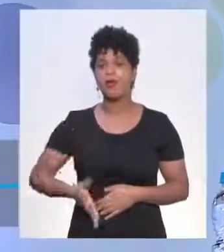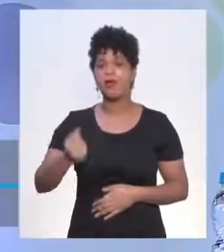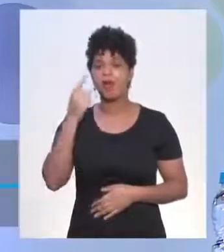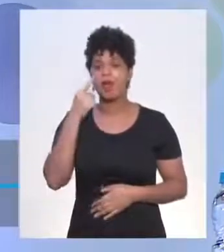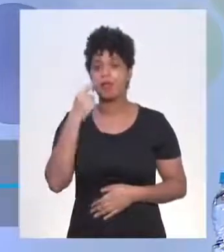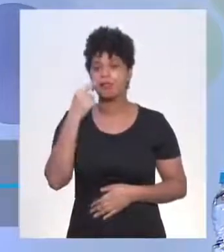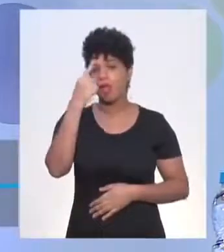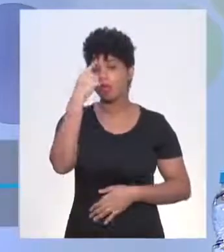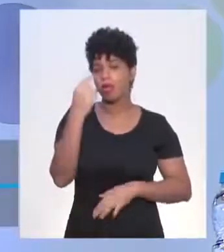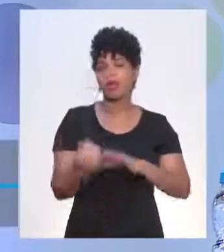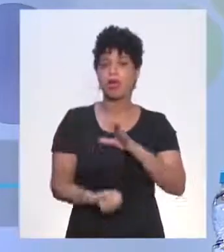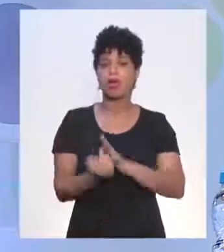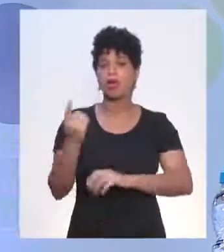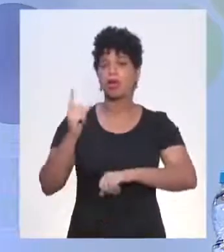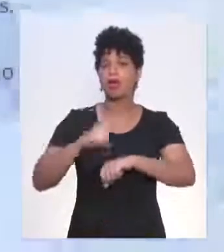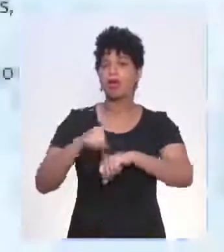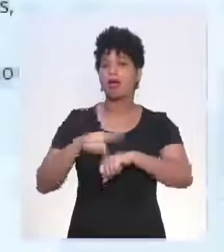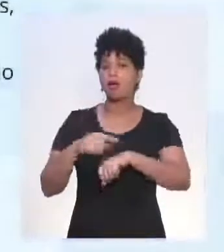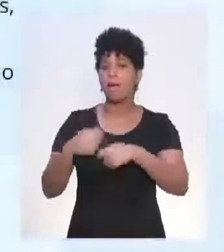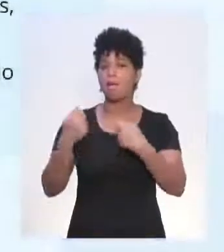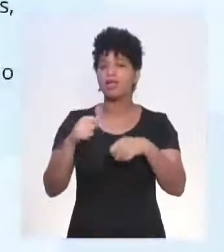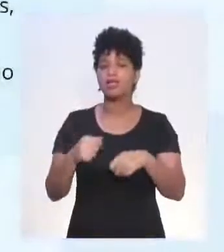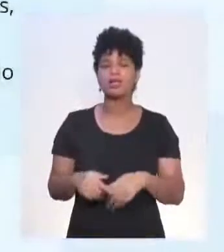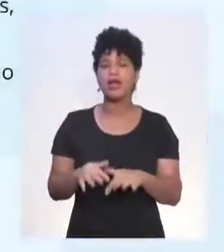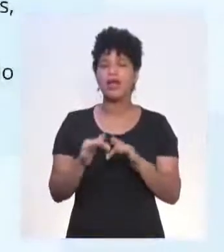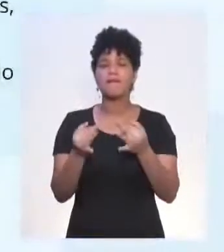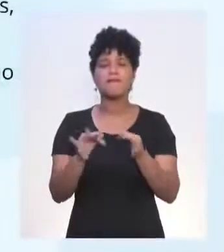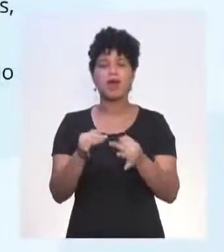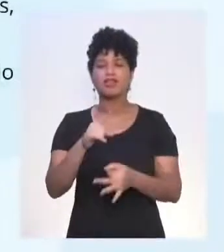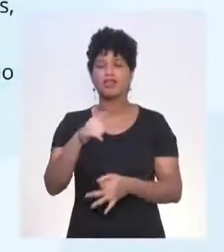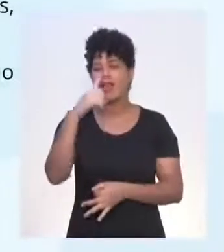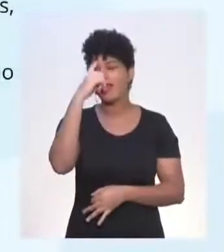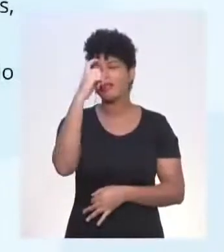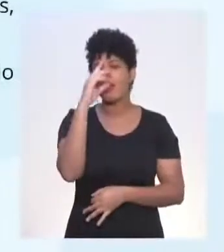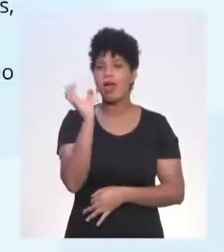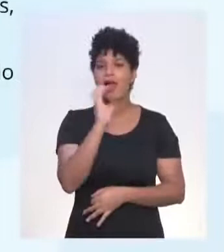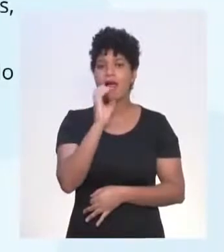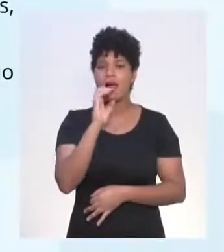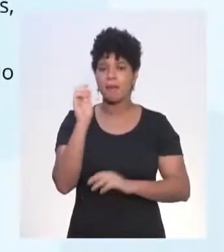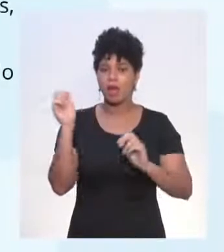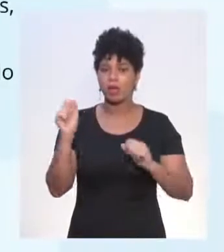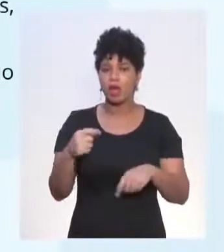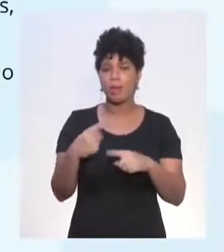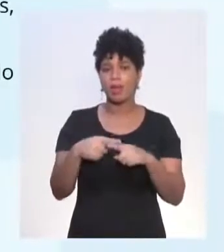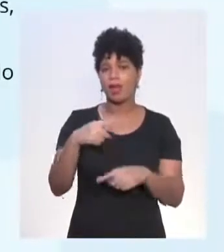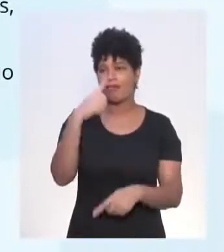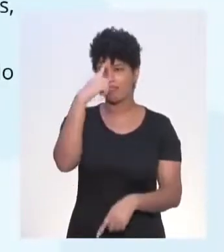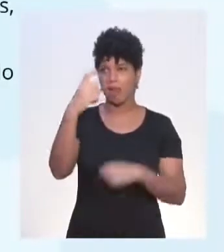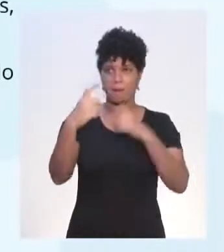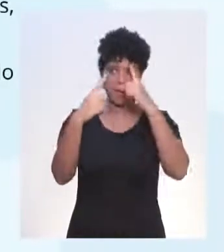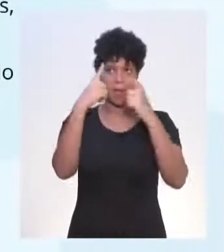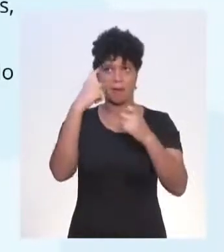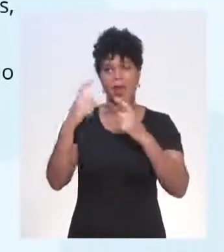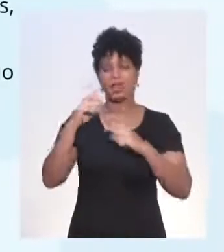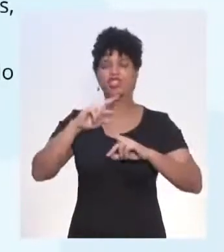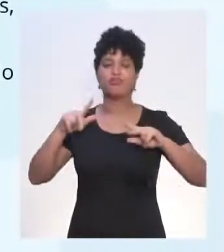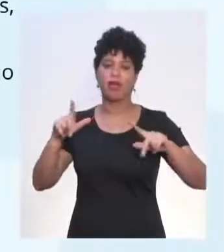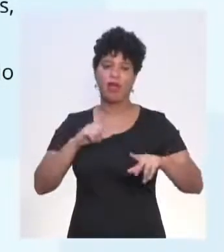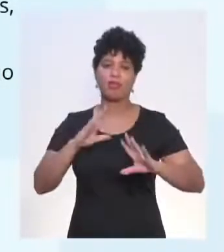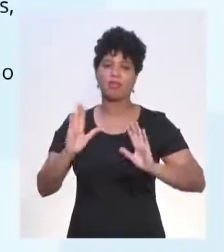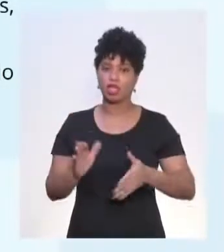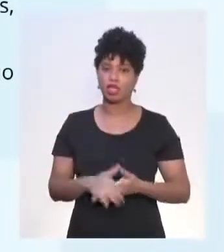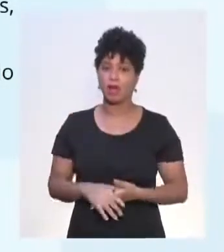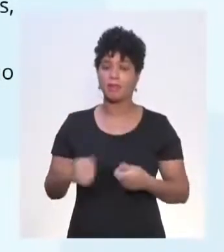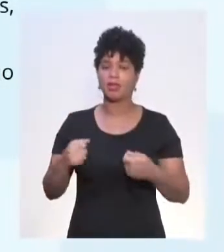saber improvisar a usar é necessário facilidade para compor com rapidez visto que já temos muitas ideias na cabeça né